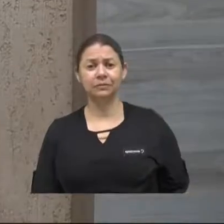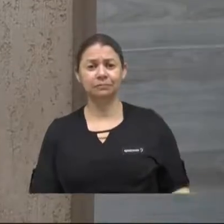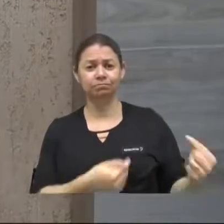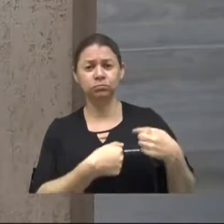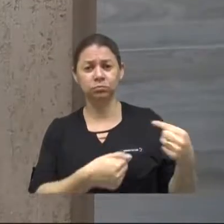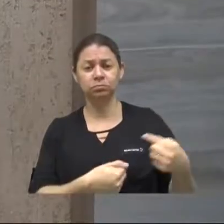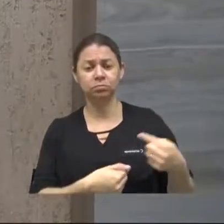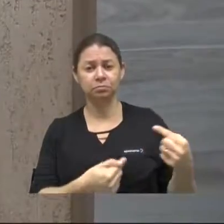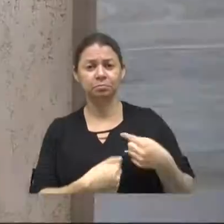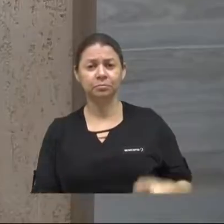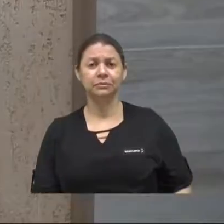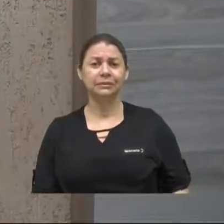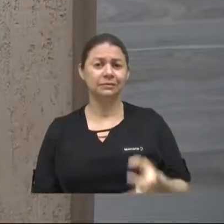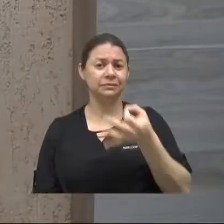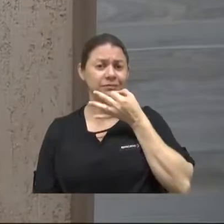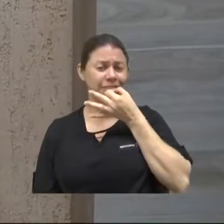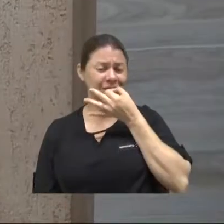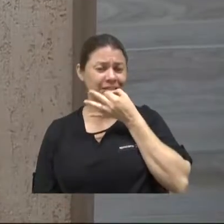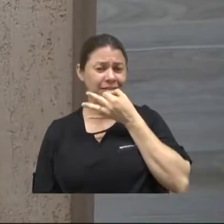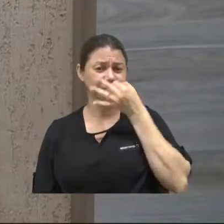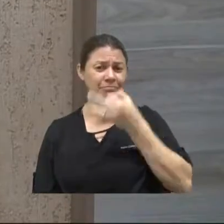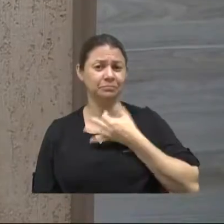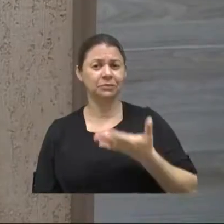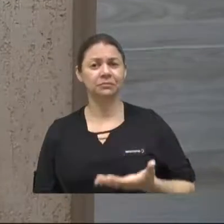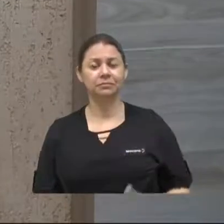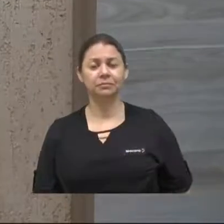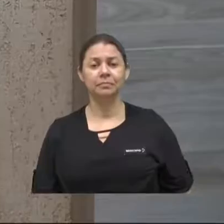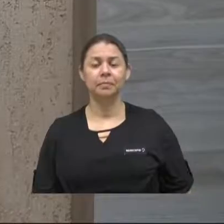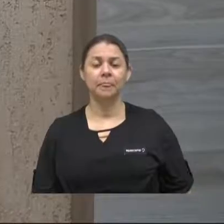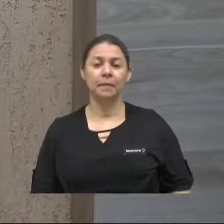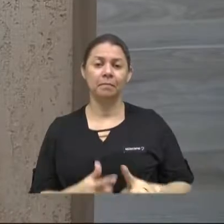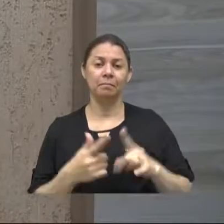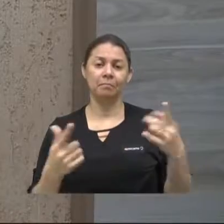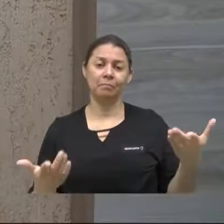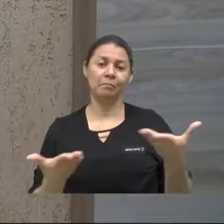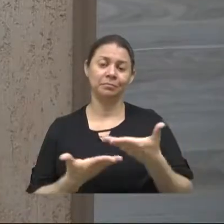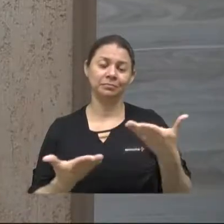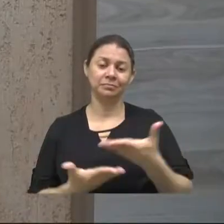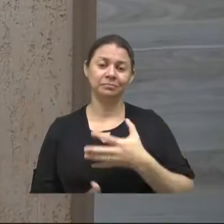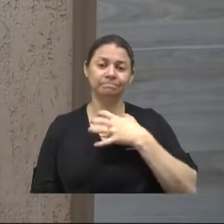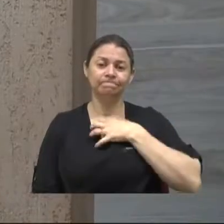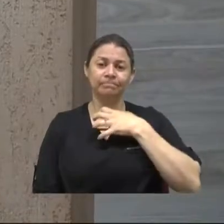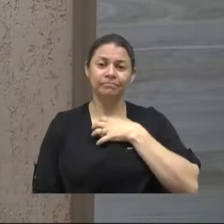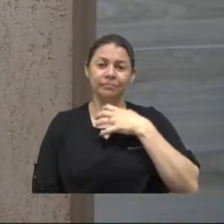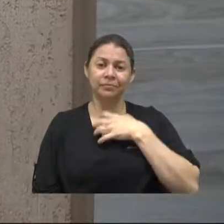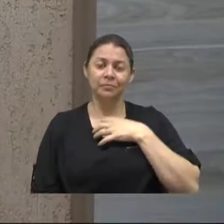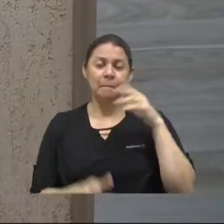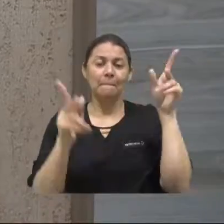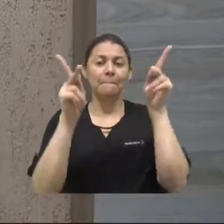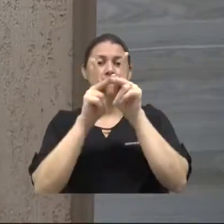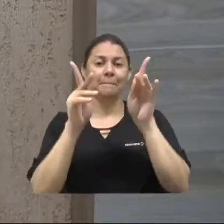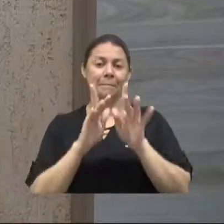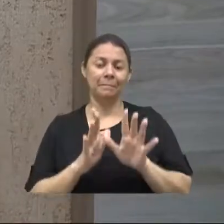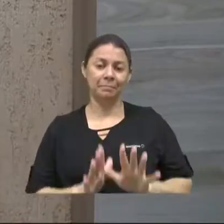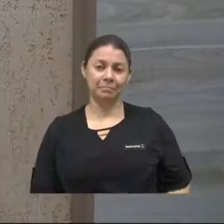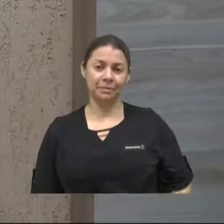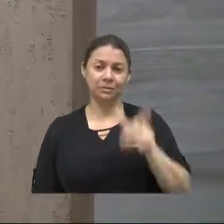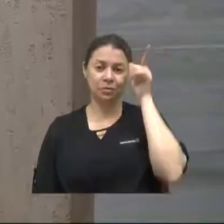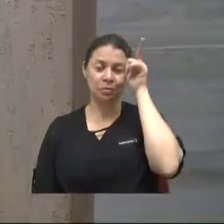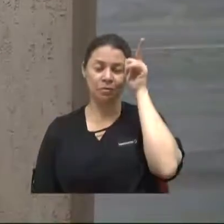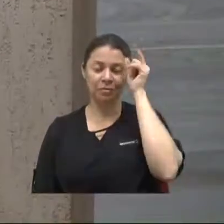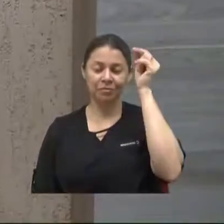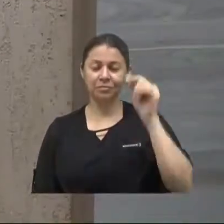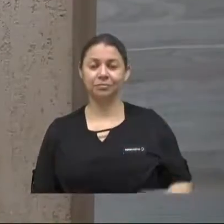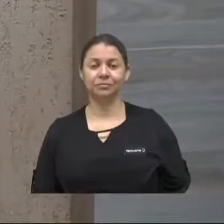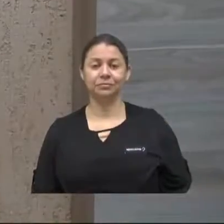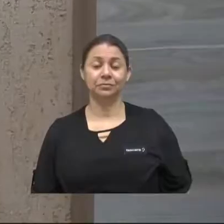a tranquilidade, a paz, eu acho que faz parte da nossa vida. Tenho um compromisso